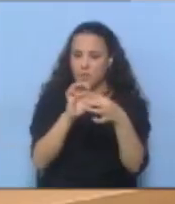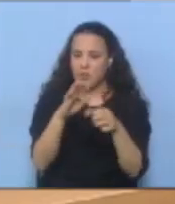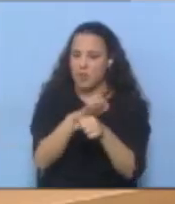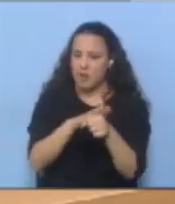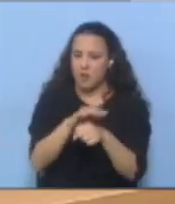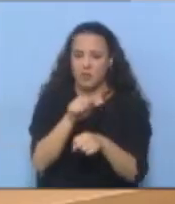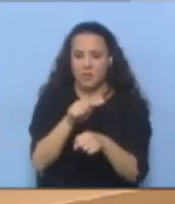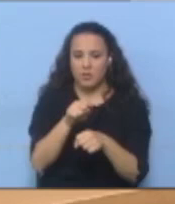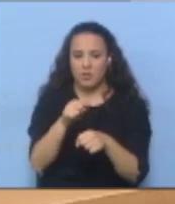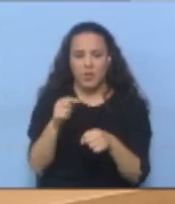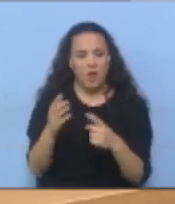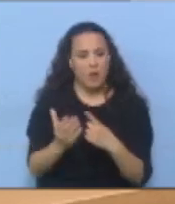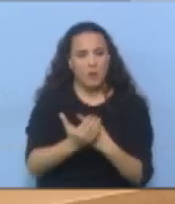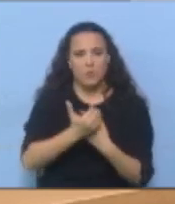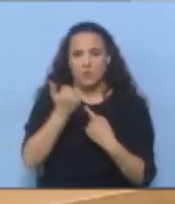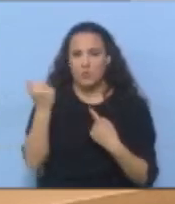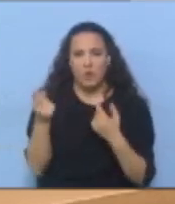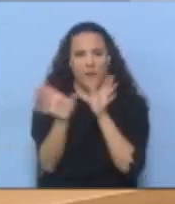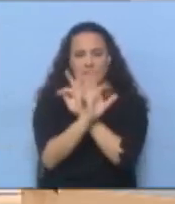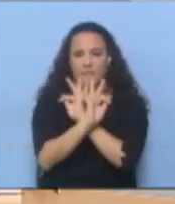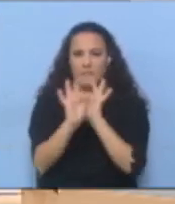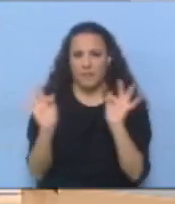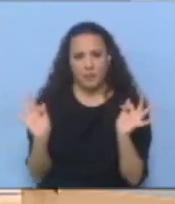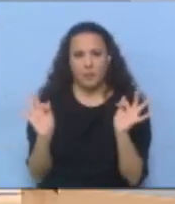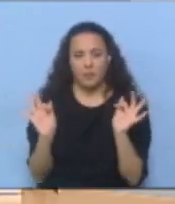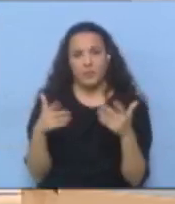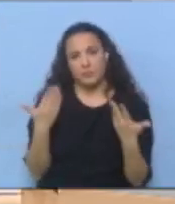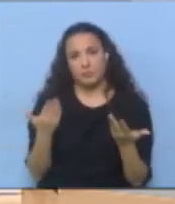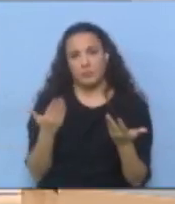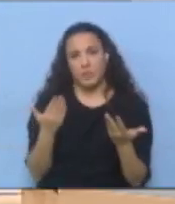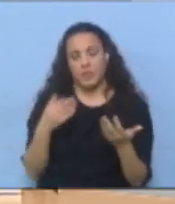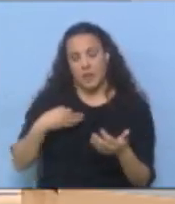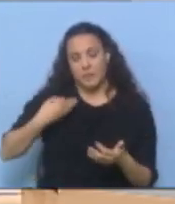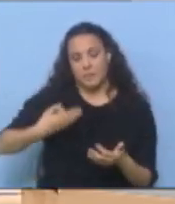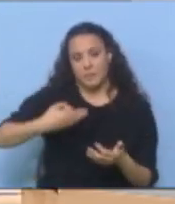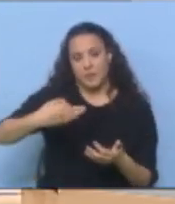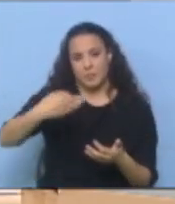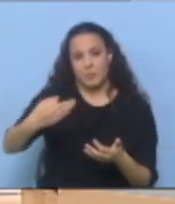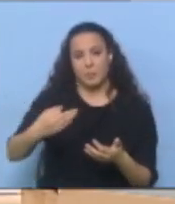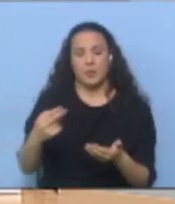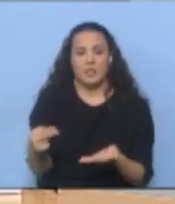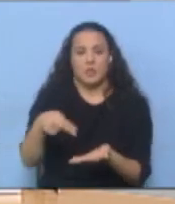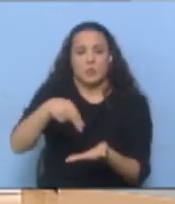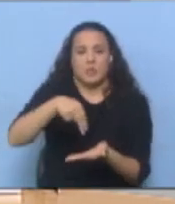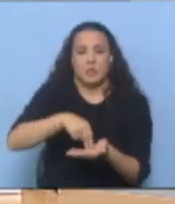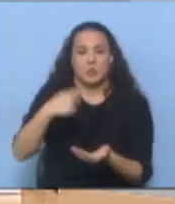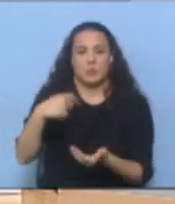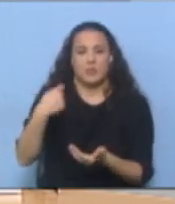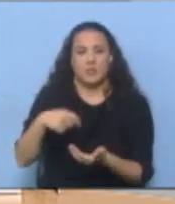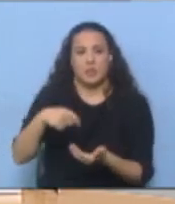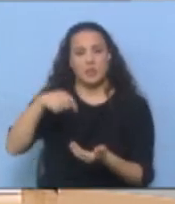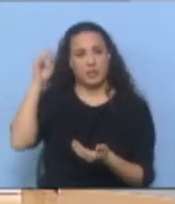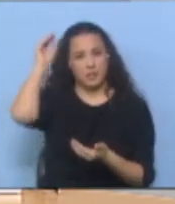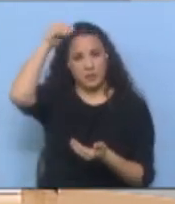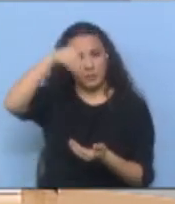de sucesso, um caso excelente. Como sempre acontece nas presenças do Presidente da República e no exercício da